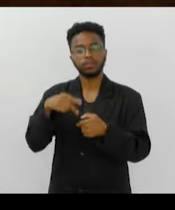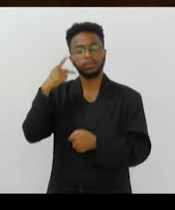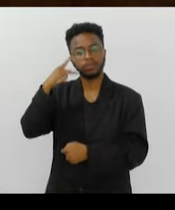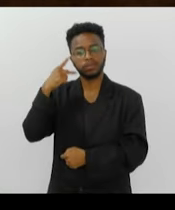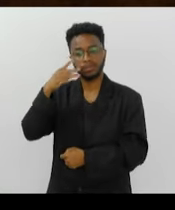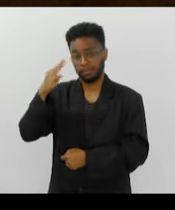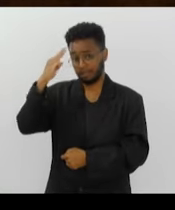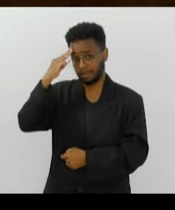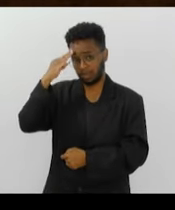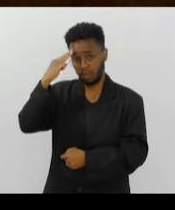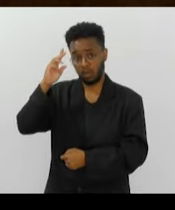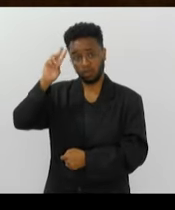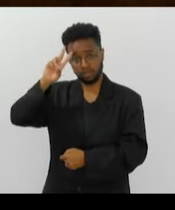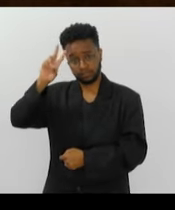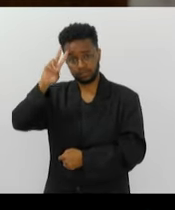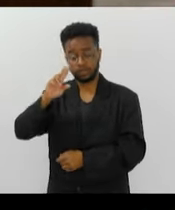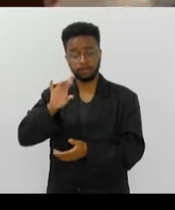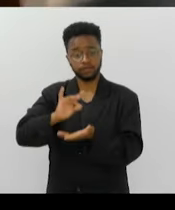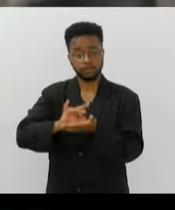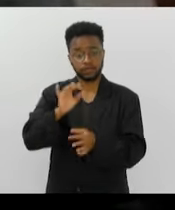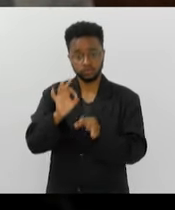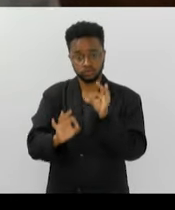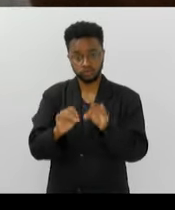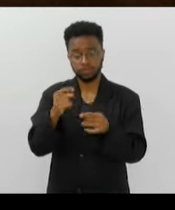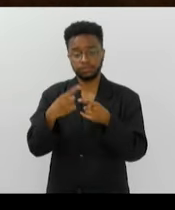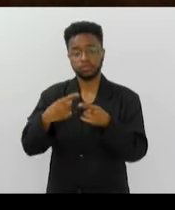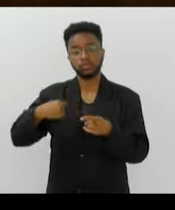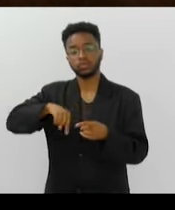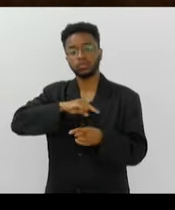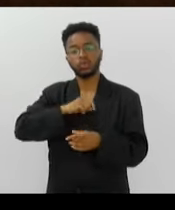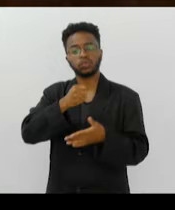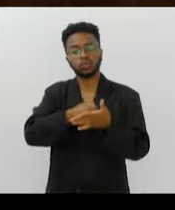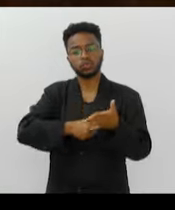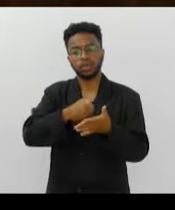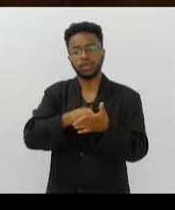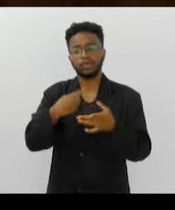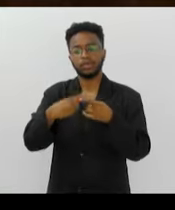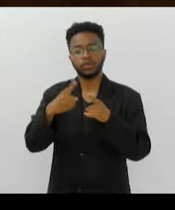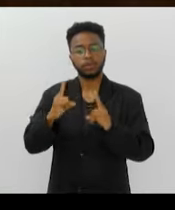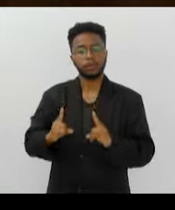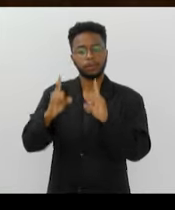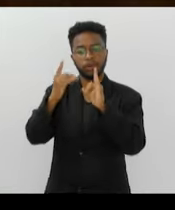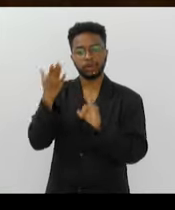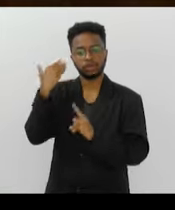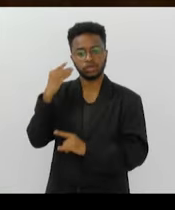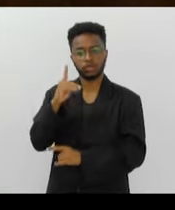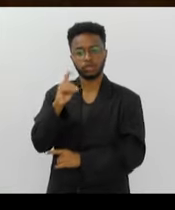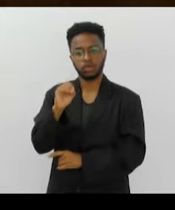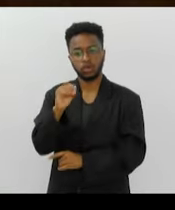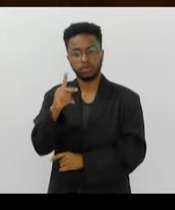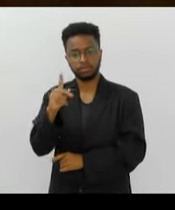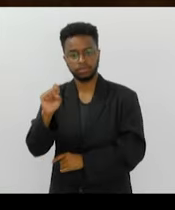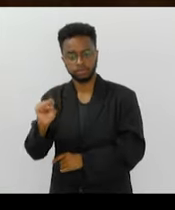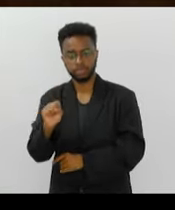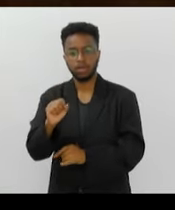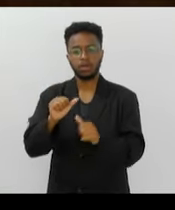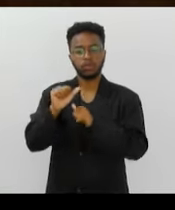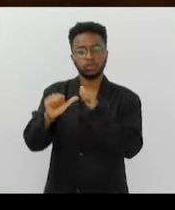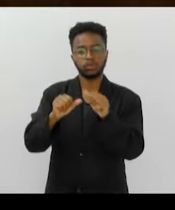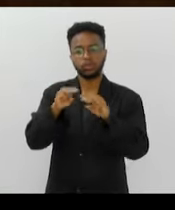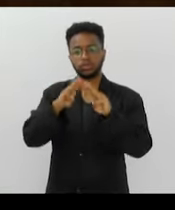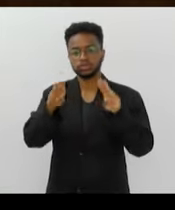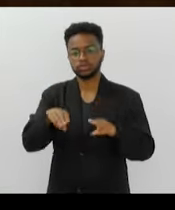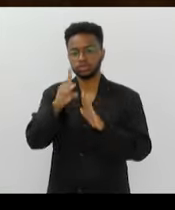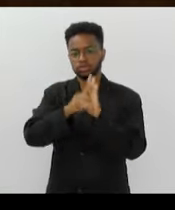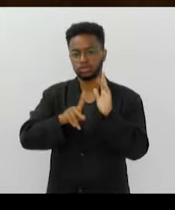Justiça A gente tem lutado para que o antigo prédio do dops se transforme no museu de direitos humanos no